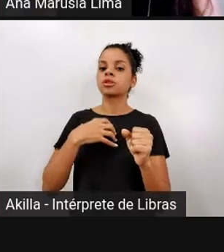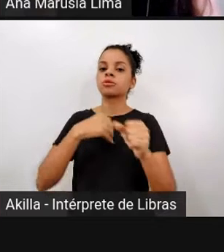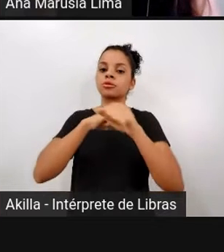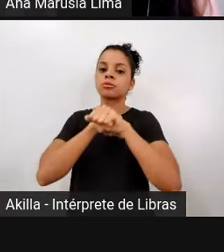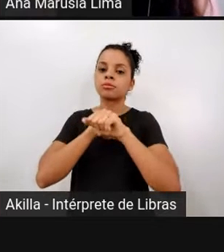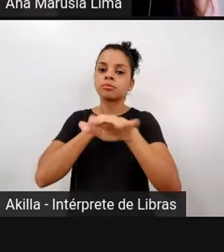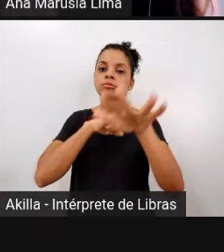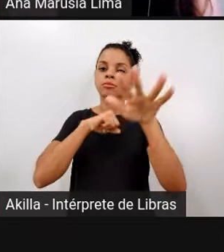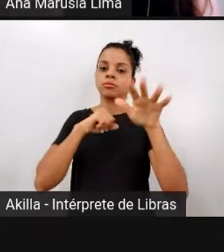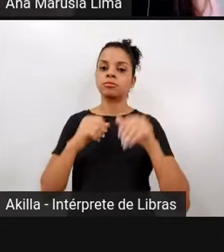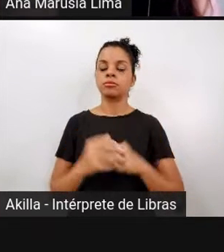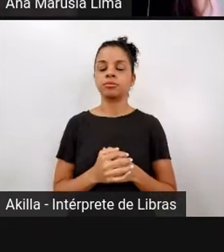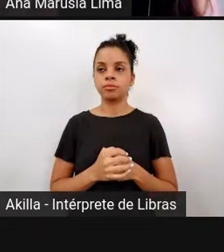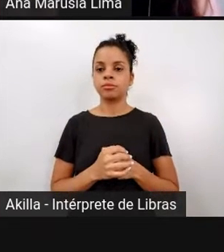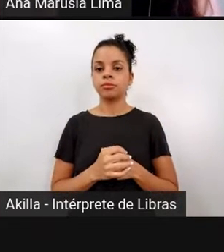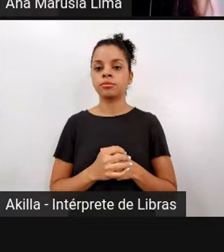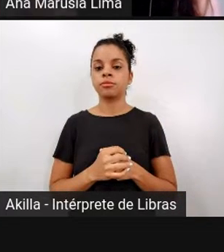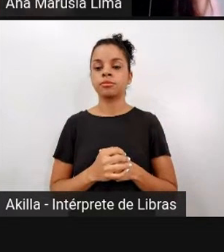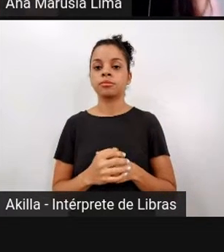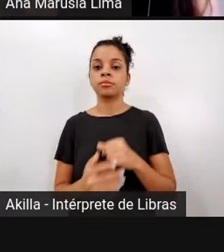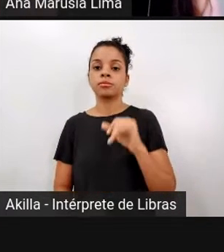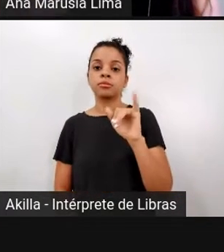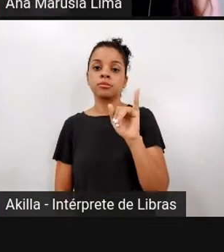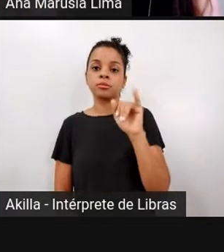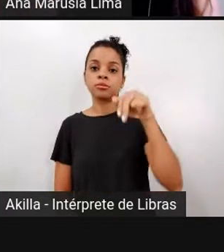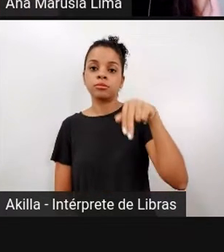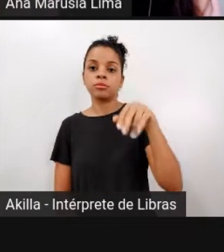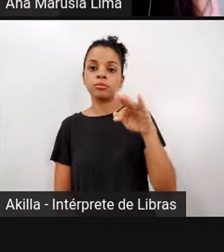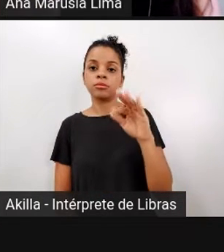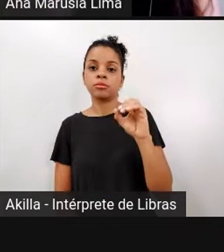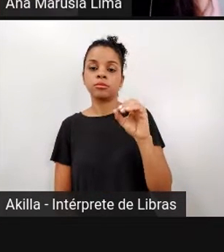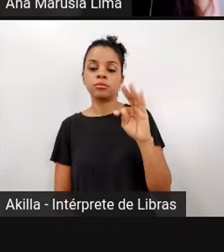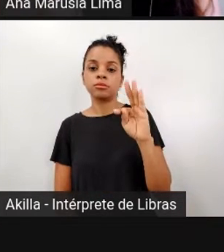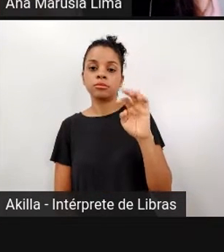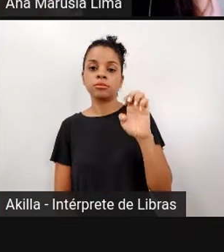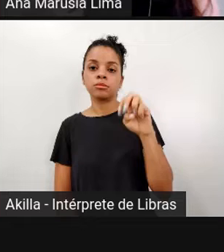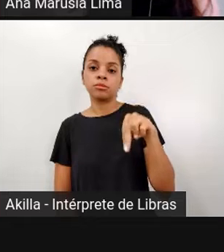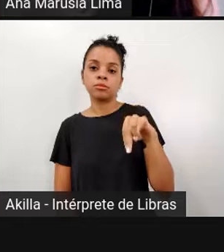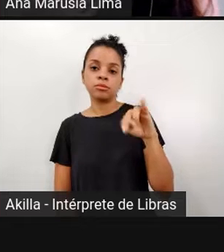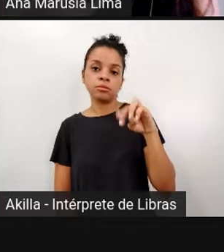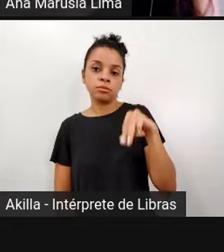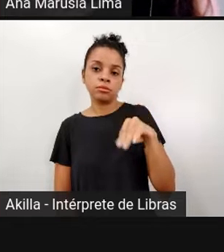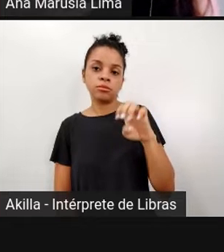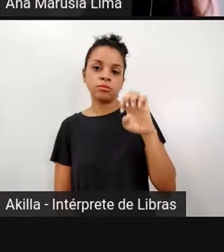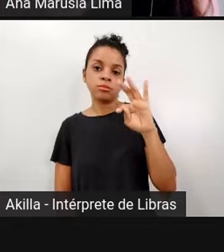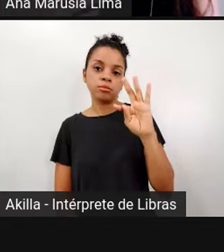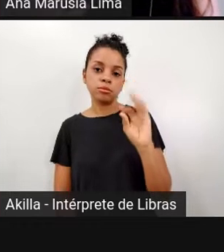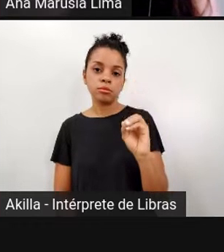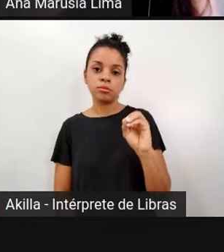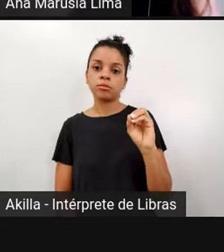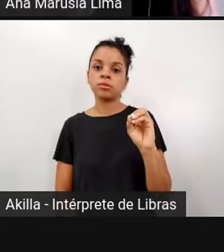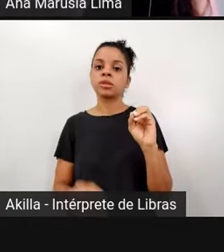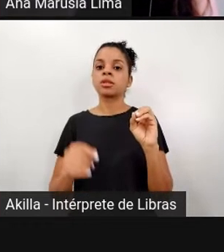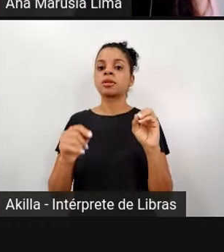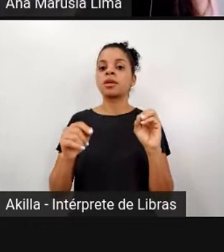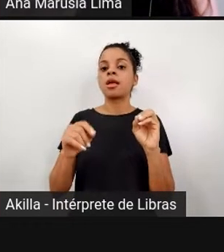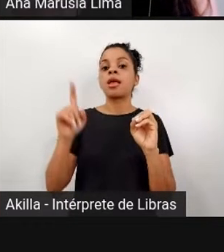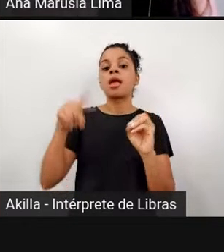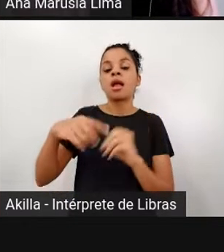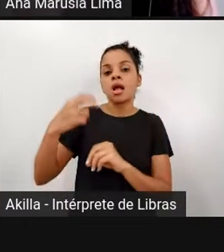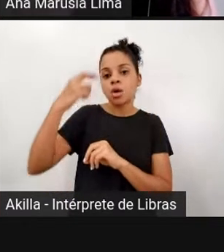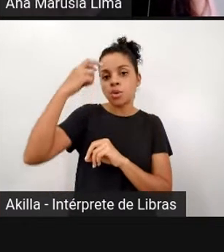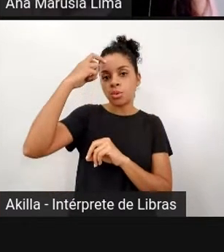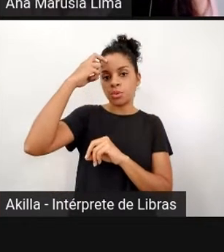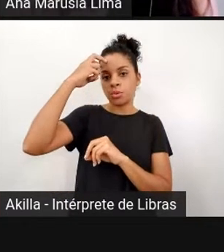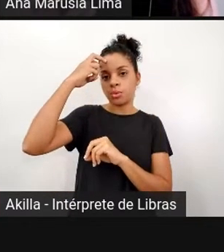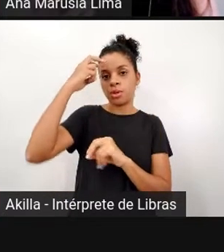O infotenimento, mais do que um produto de comunicação, ou mais até do que um gênero de comunicação, ele é uma cultura que vai perpassar toda a sociedade